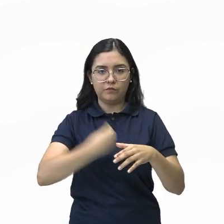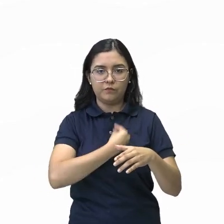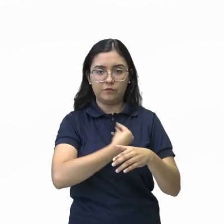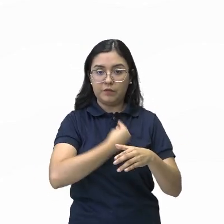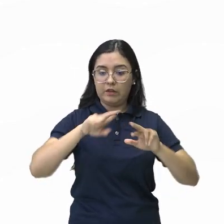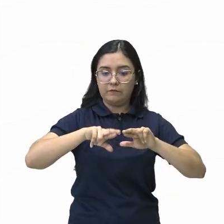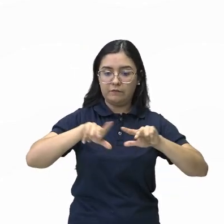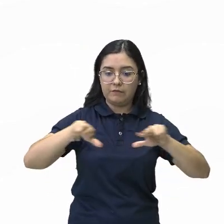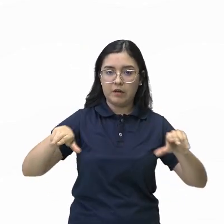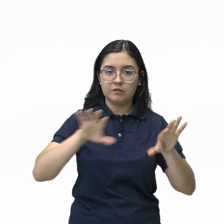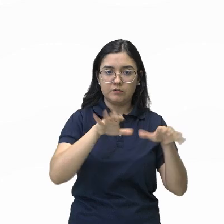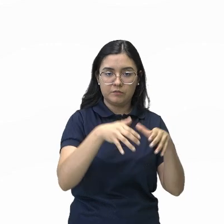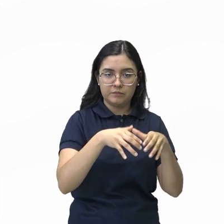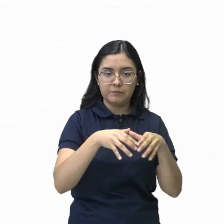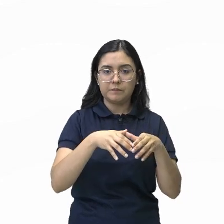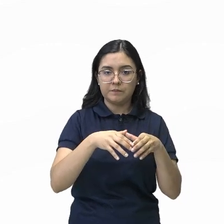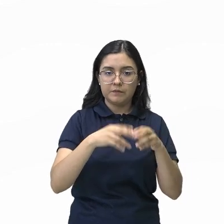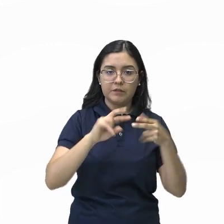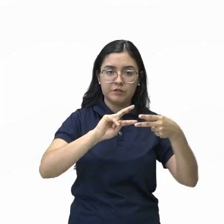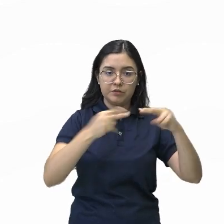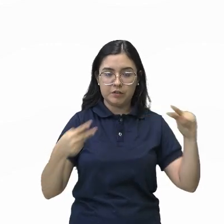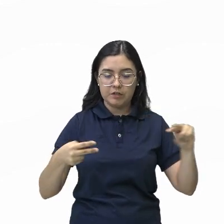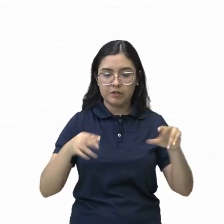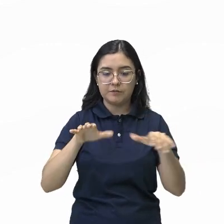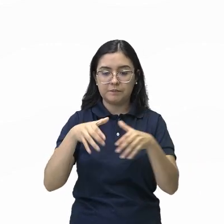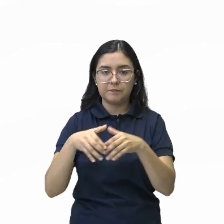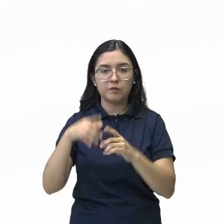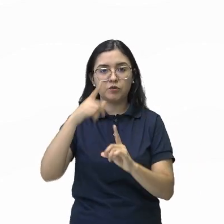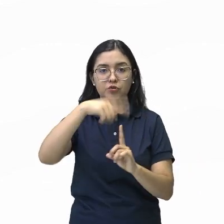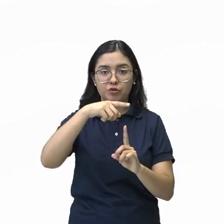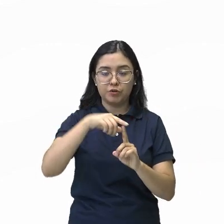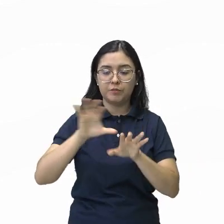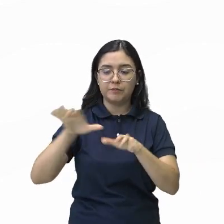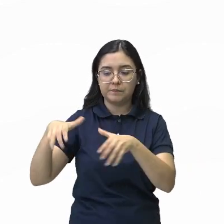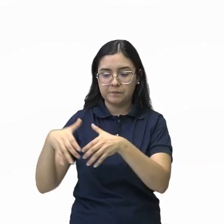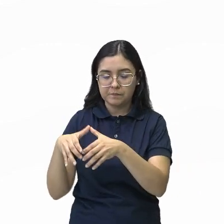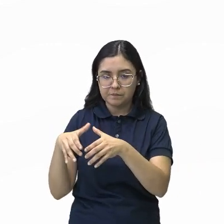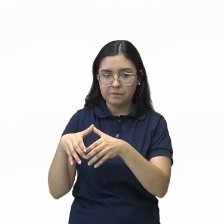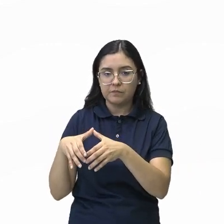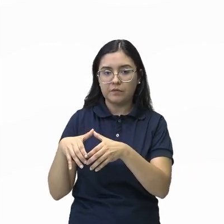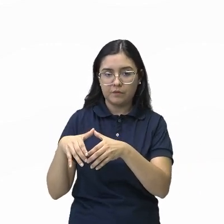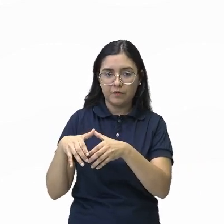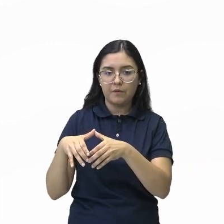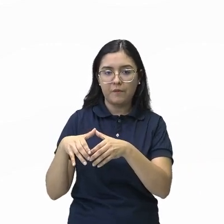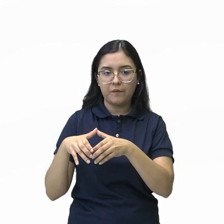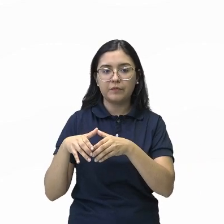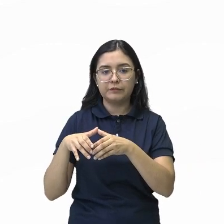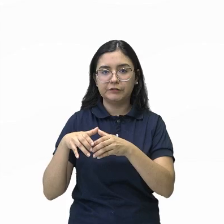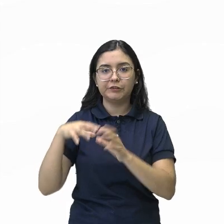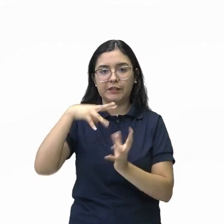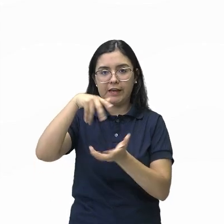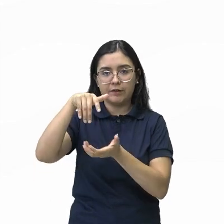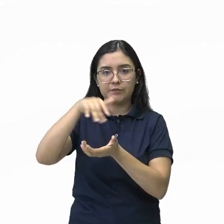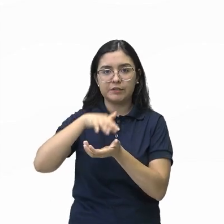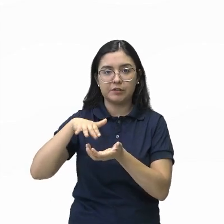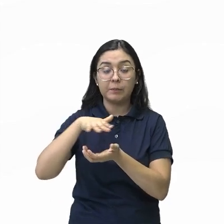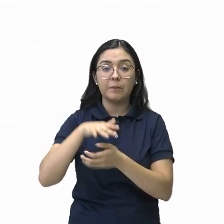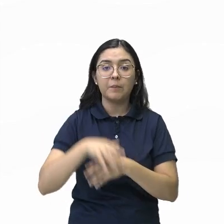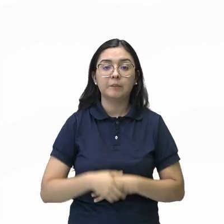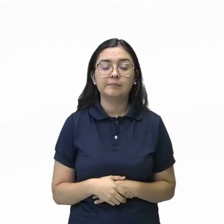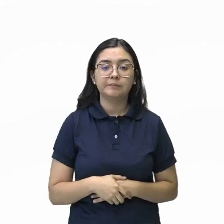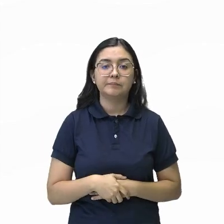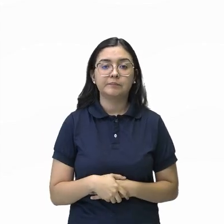em diversidade genética, diversidade de espécies e diversidade de ecossistemas,